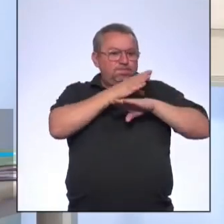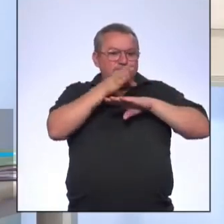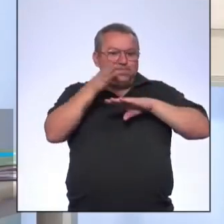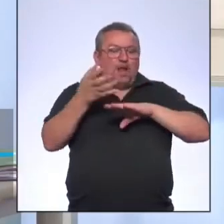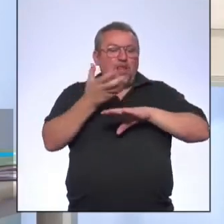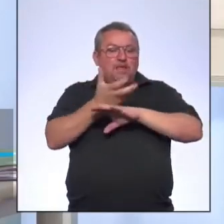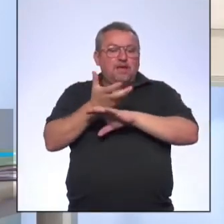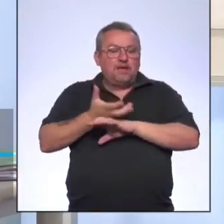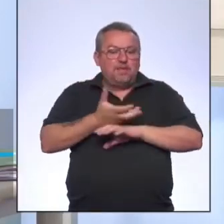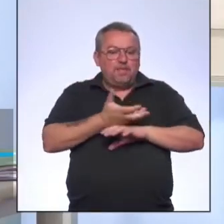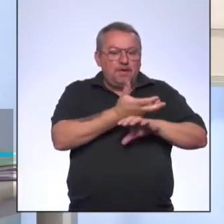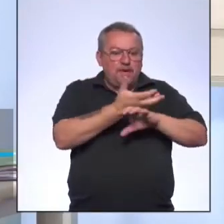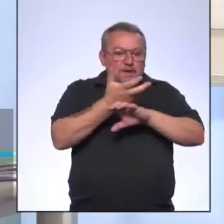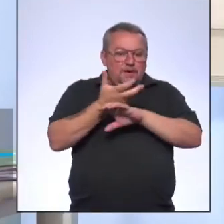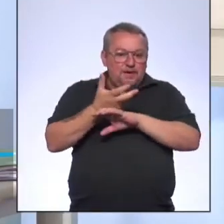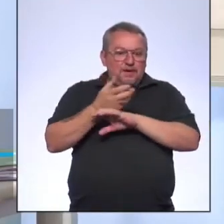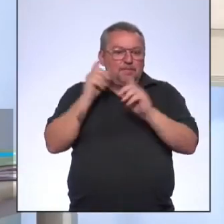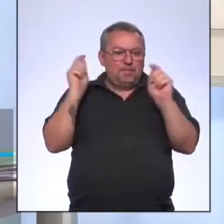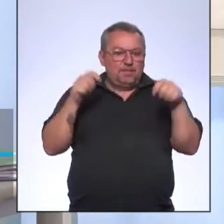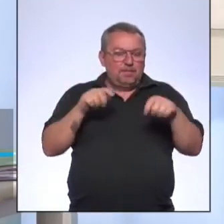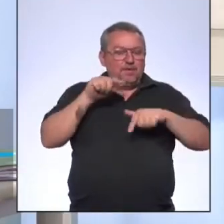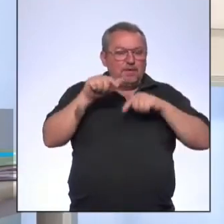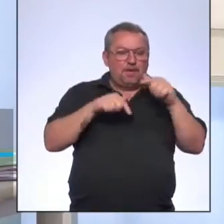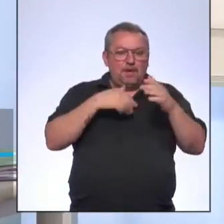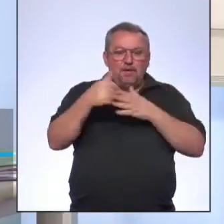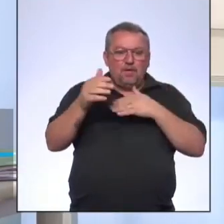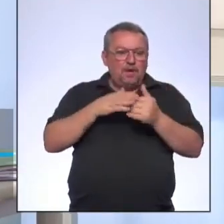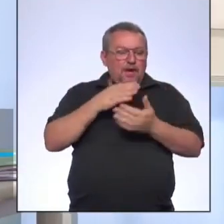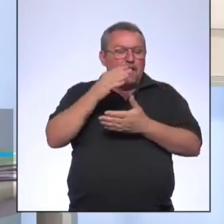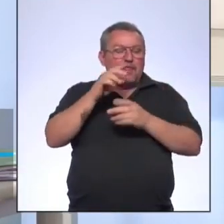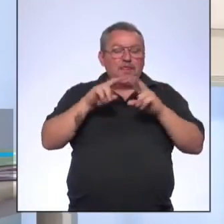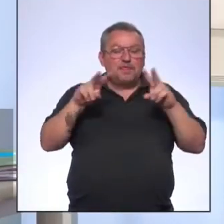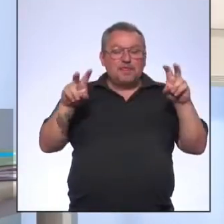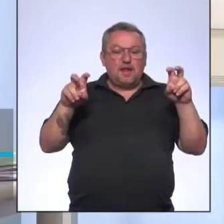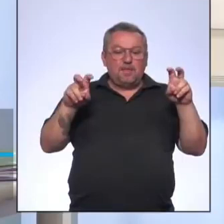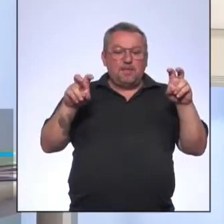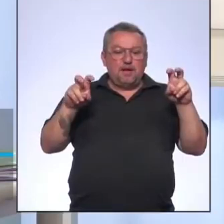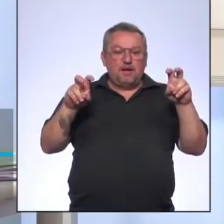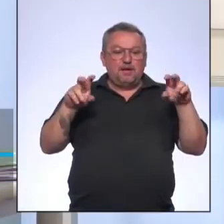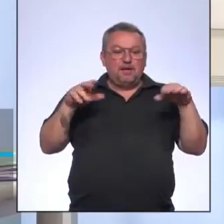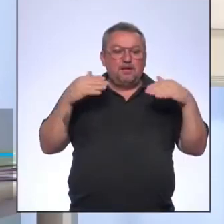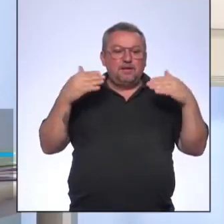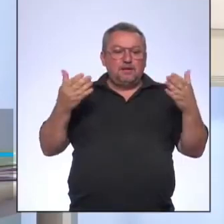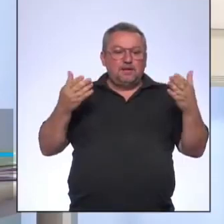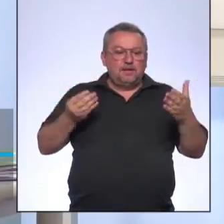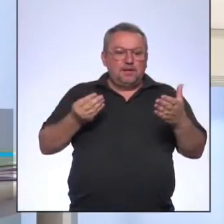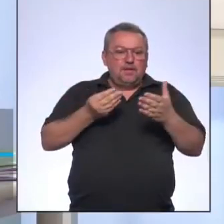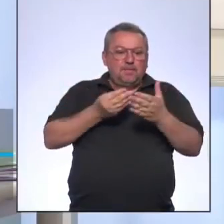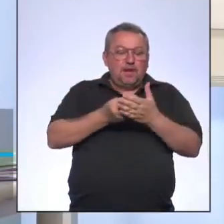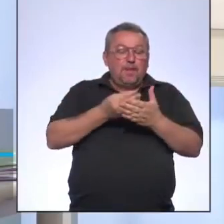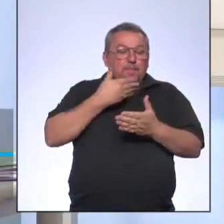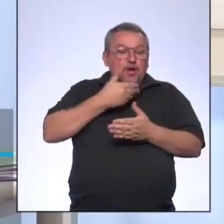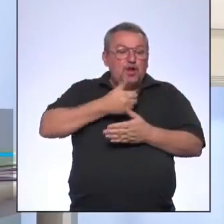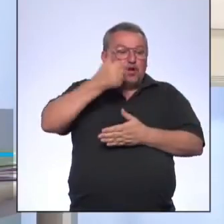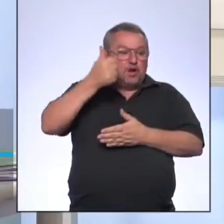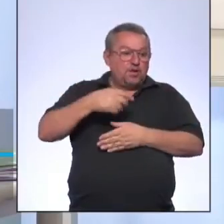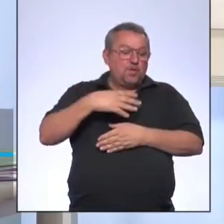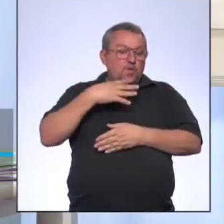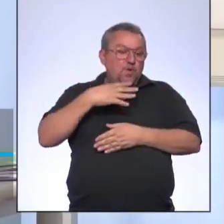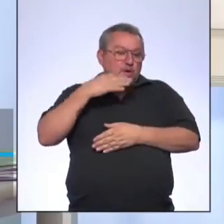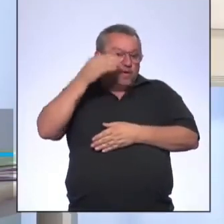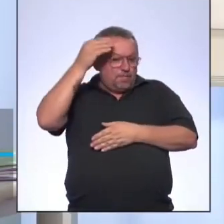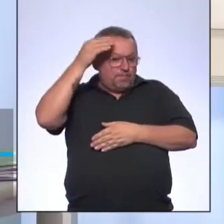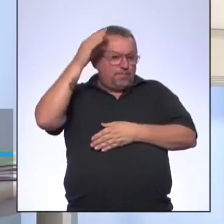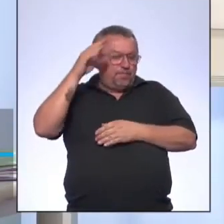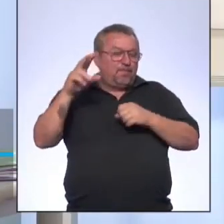disciplinas. Ela está em inglês, então nós podemos trabalhar qualquer tema. E ela serve para quê? Improve your knowledge, melhorar o seu conhecimento e o